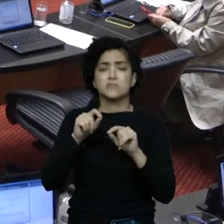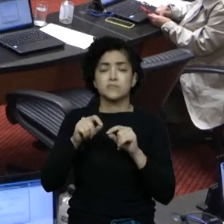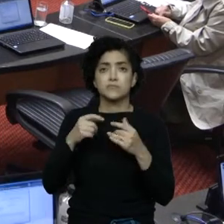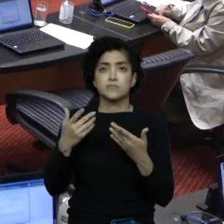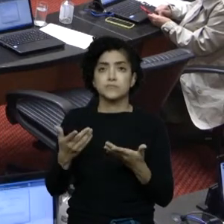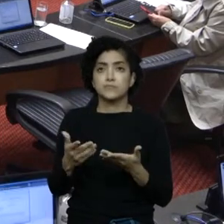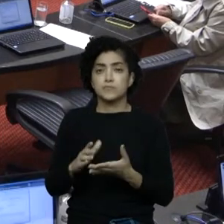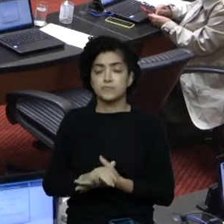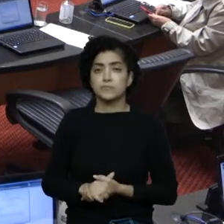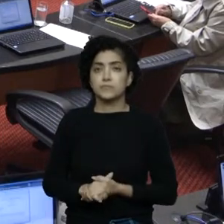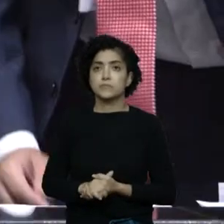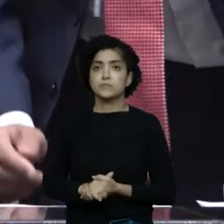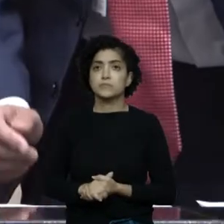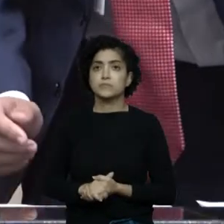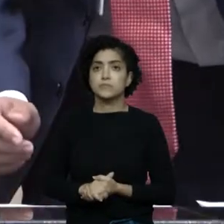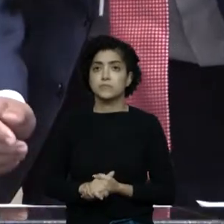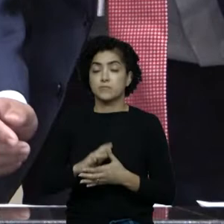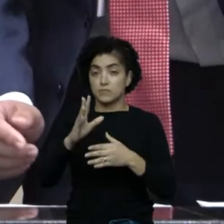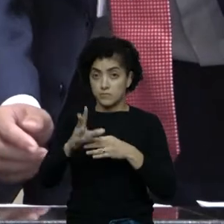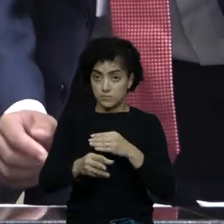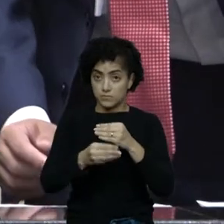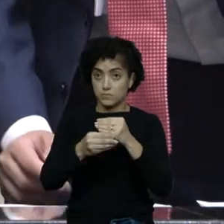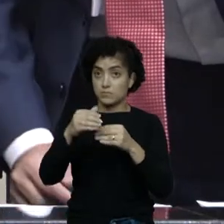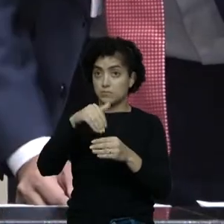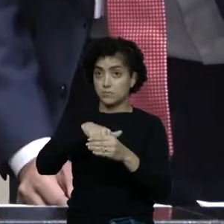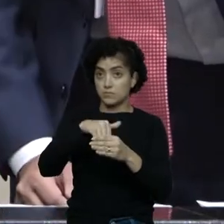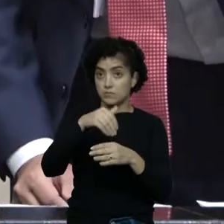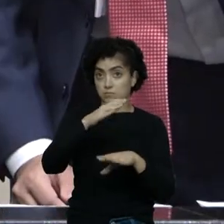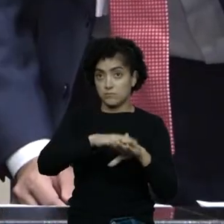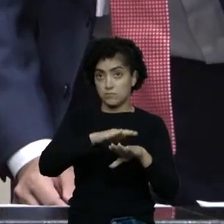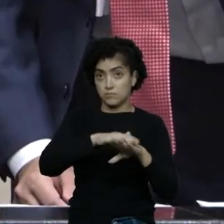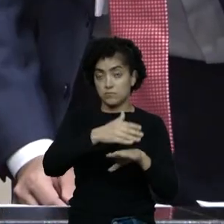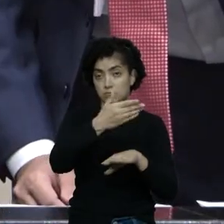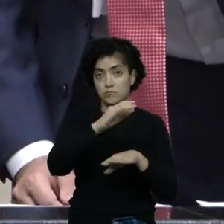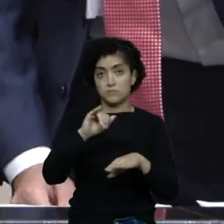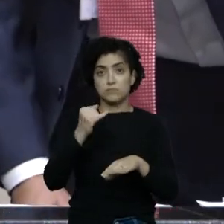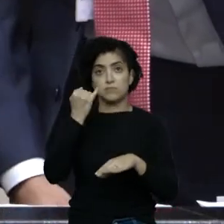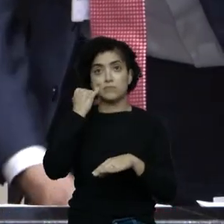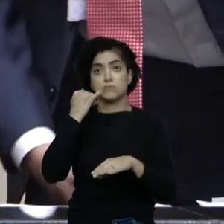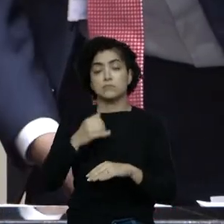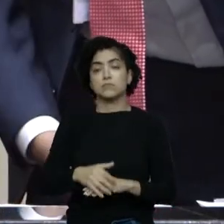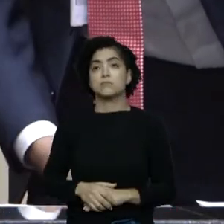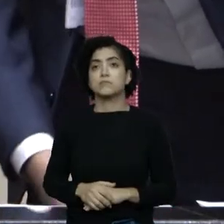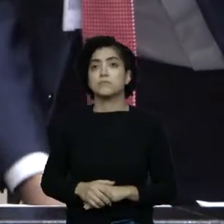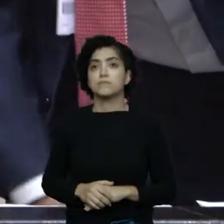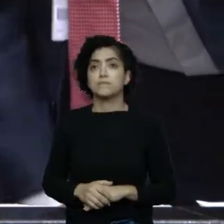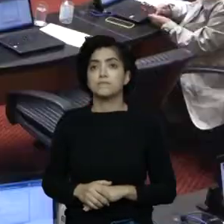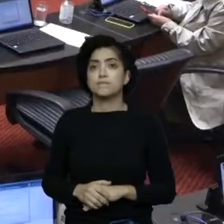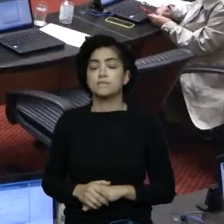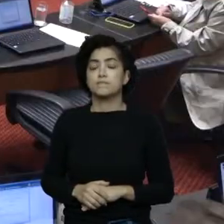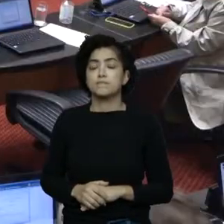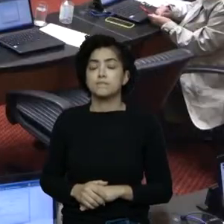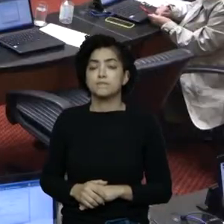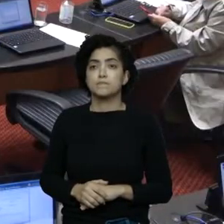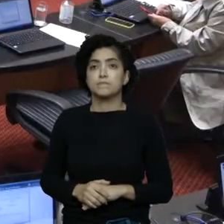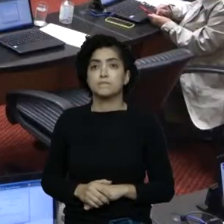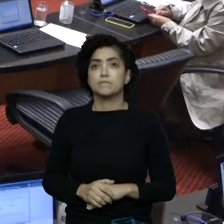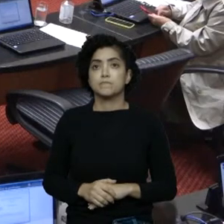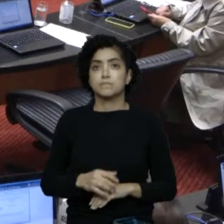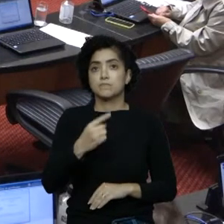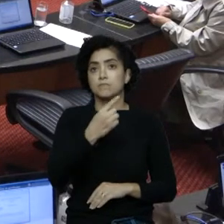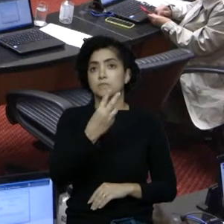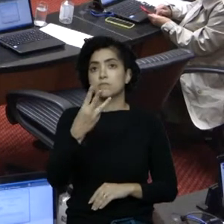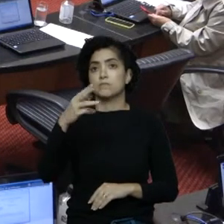nós estamos voltando a emenda do deputado Jessé Lopes a uma das Folhas